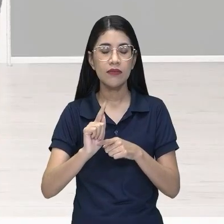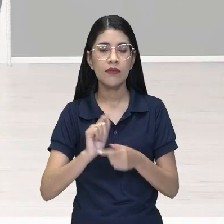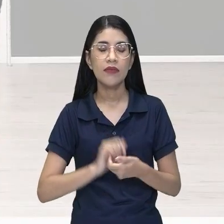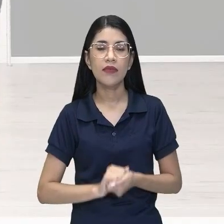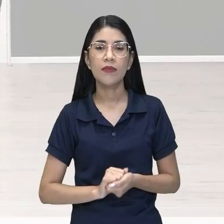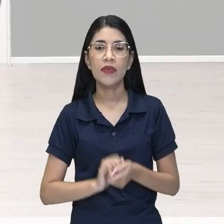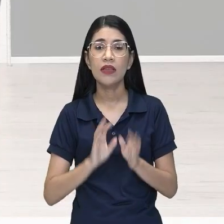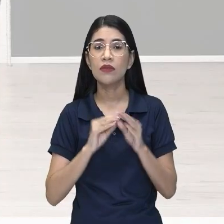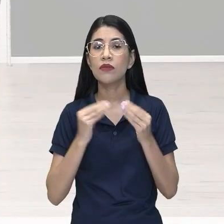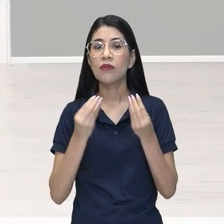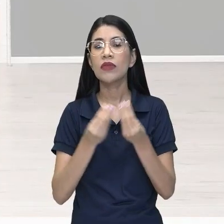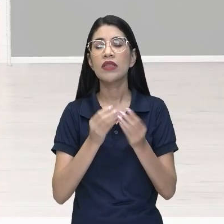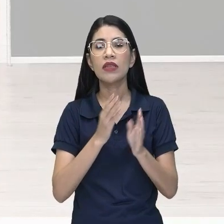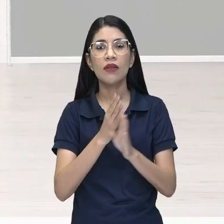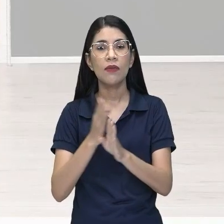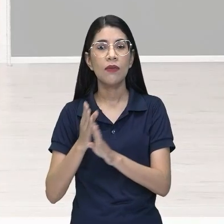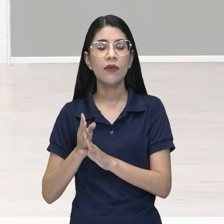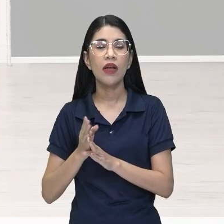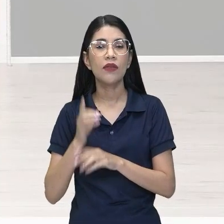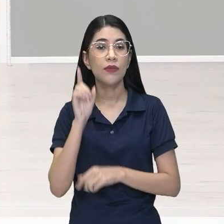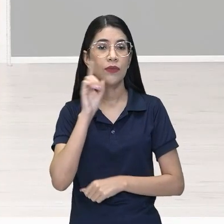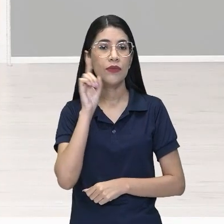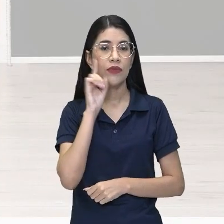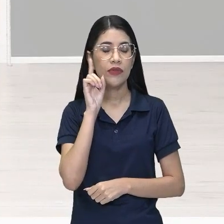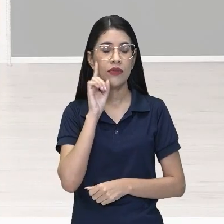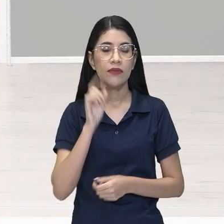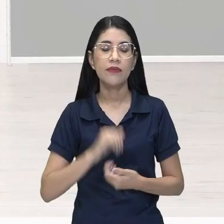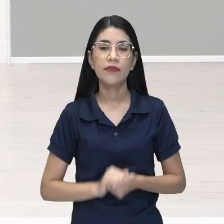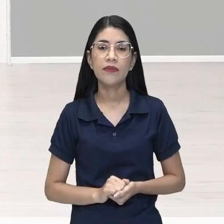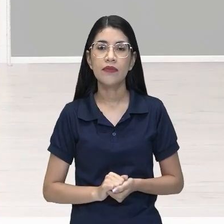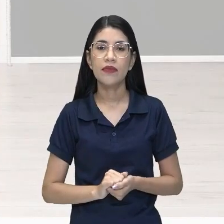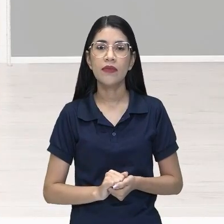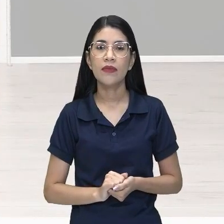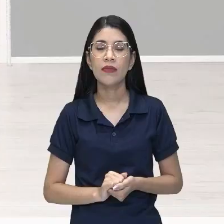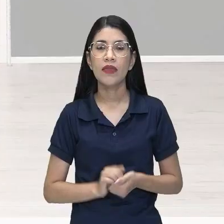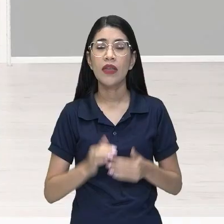substâncias encontradas no nosso cotidiano. E onde elas estão